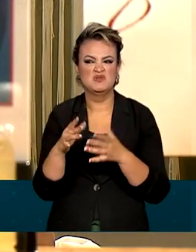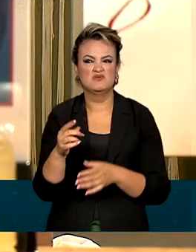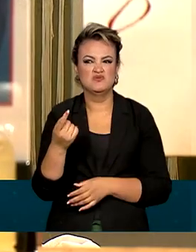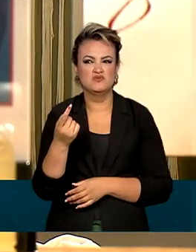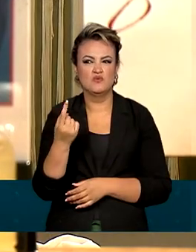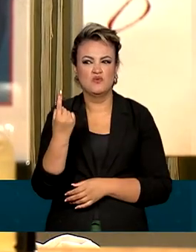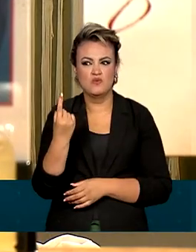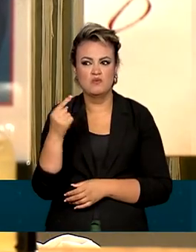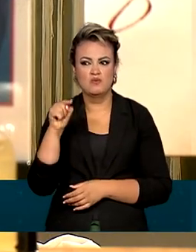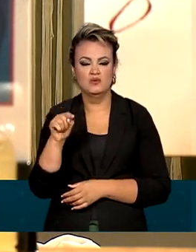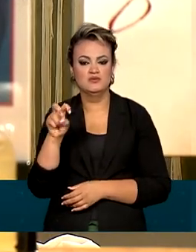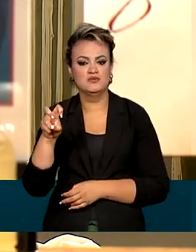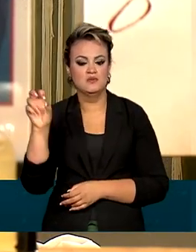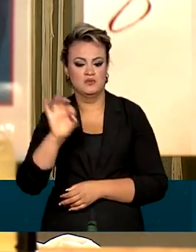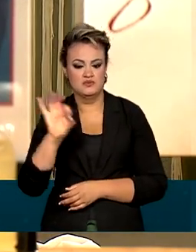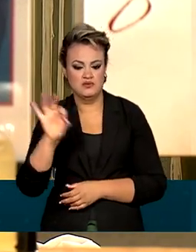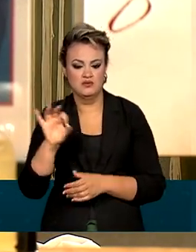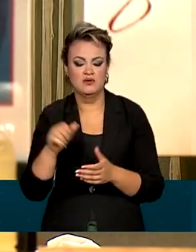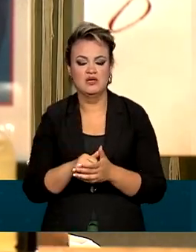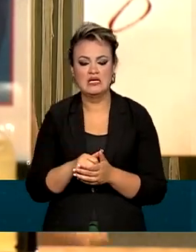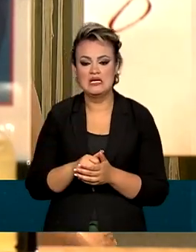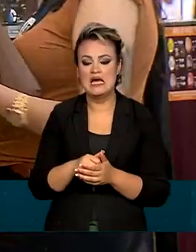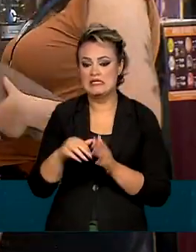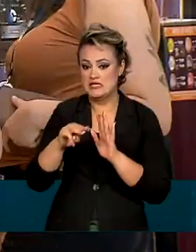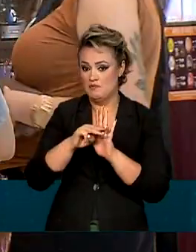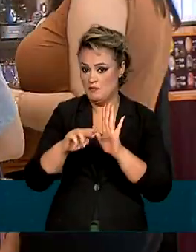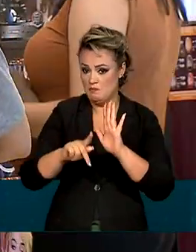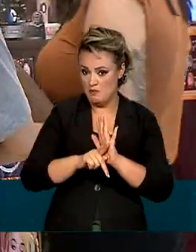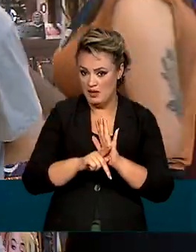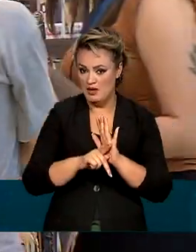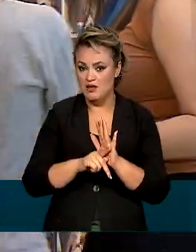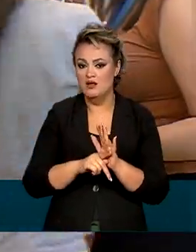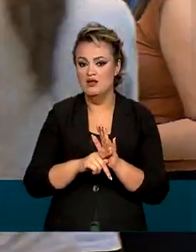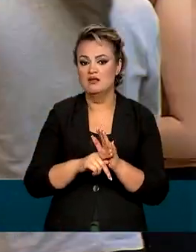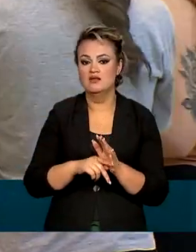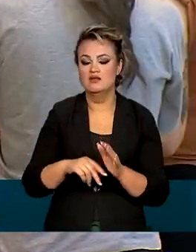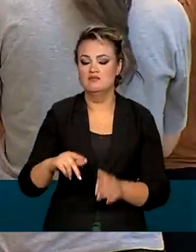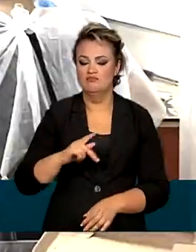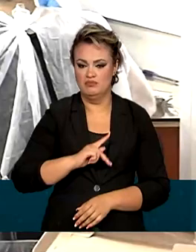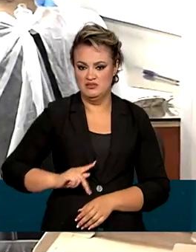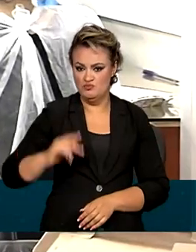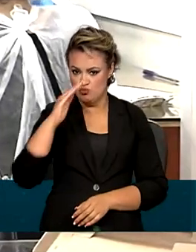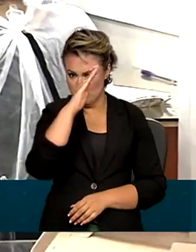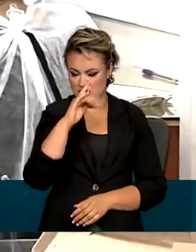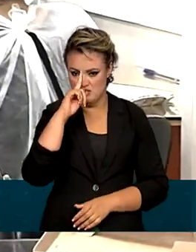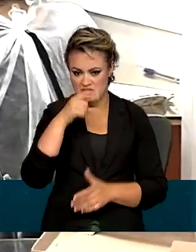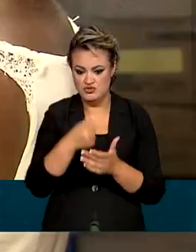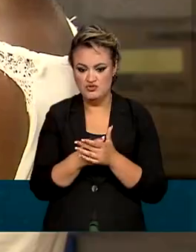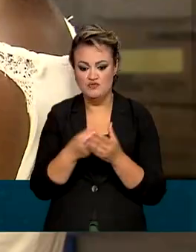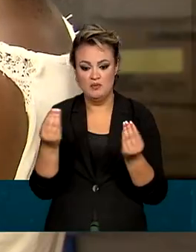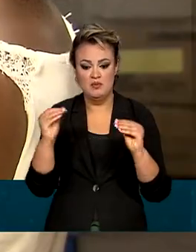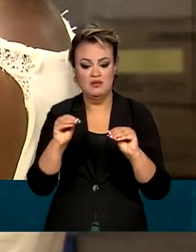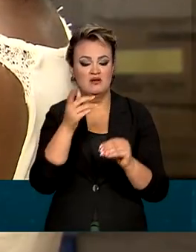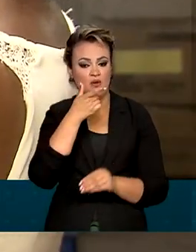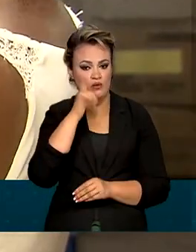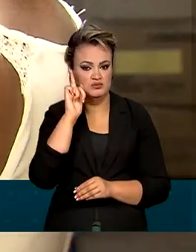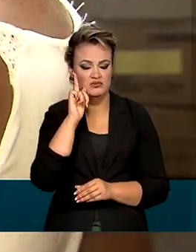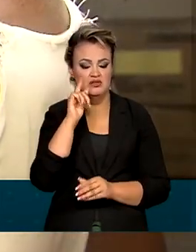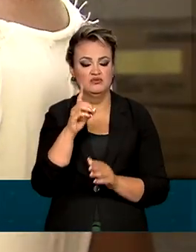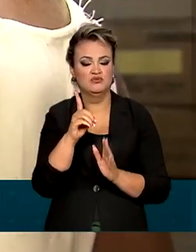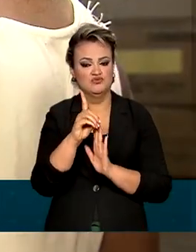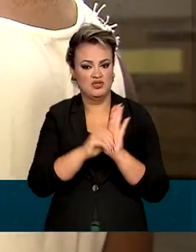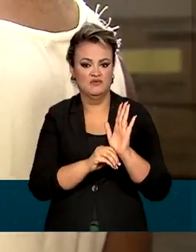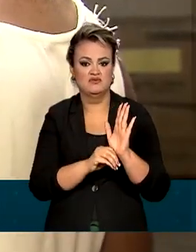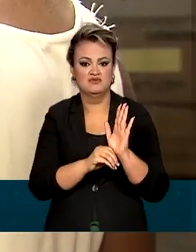de 1,5%. a medida provisória editada pelo presidente Jair bolsonaro foi publicada ontem em